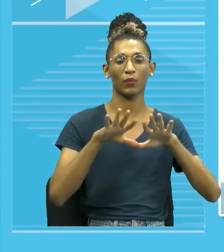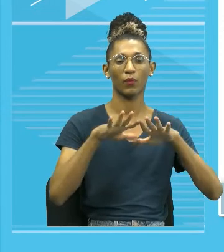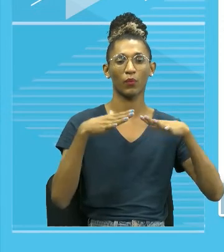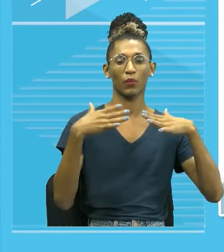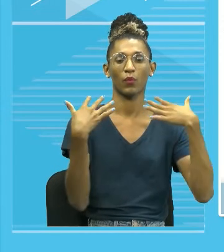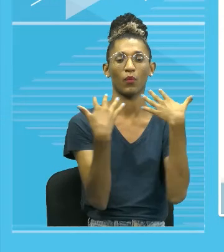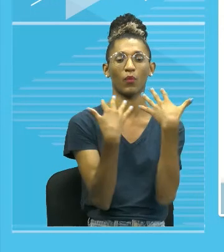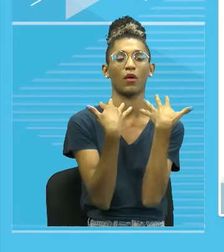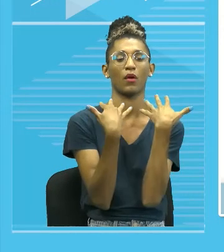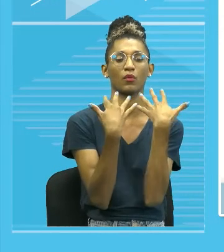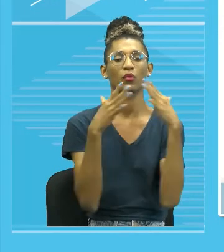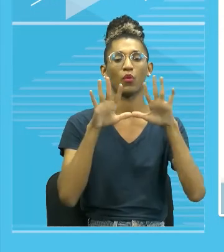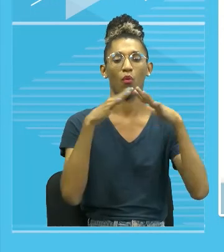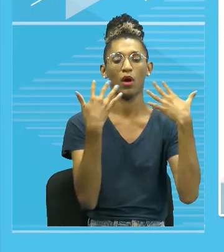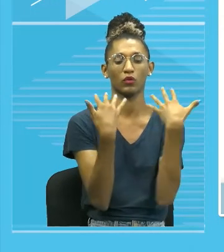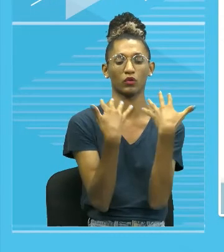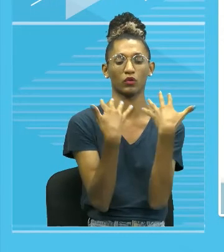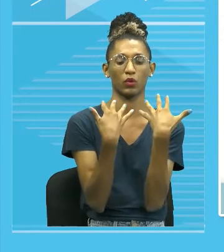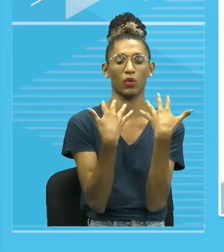s